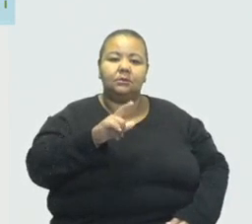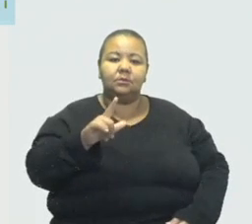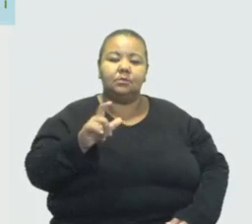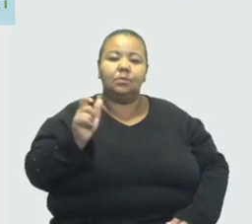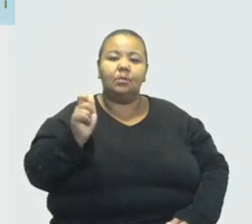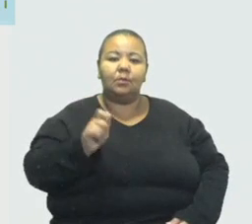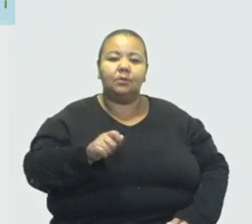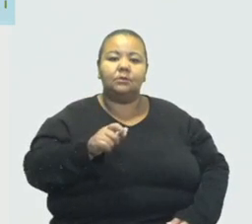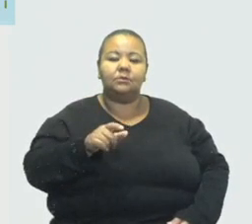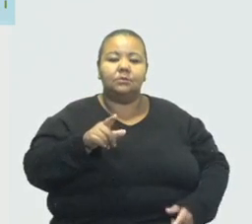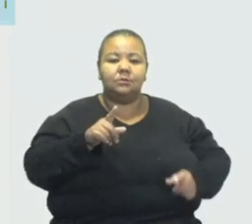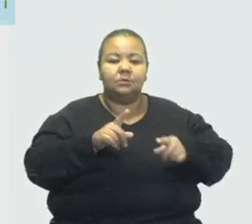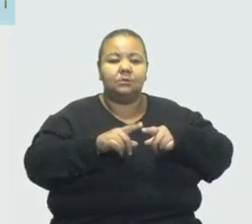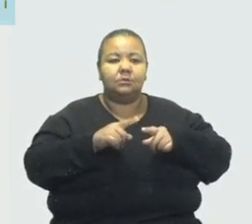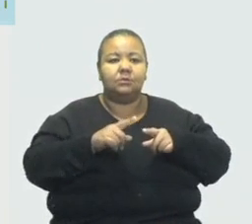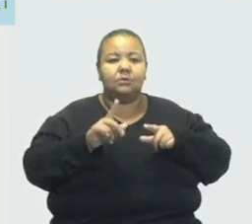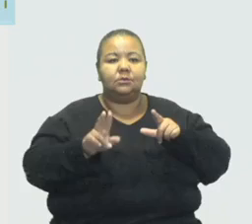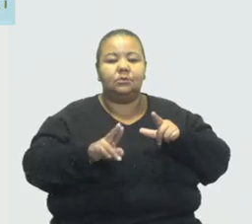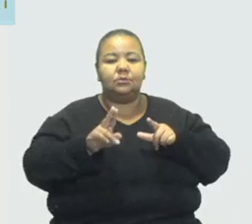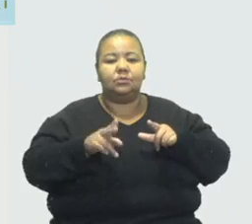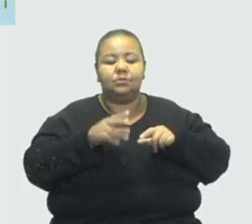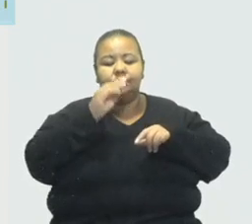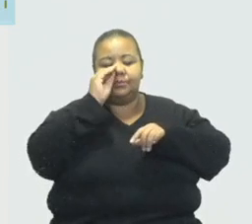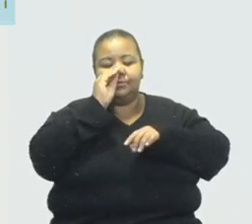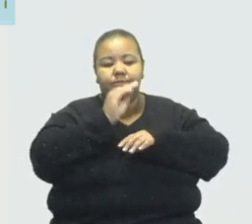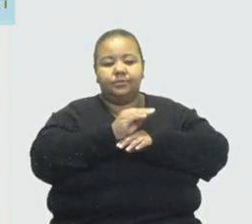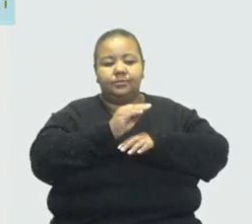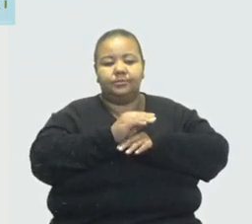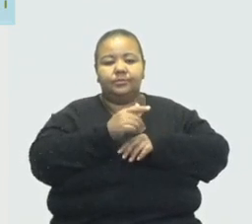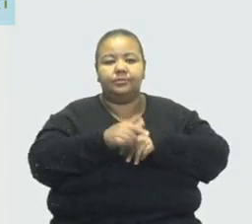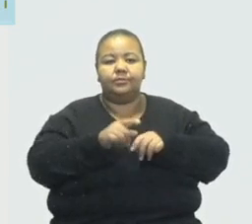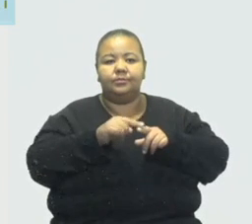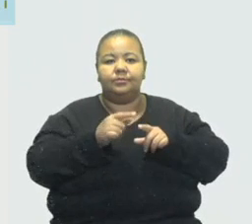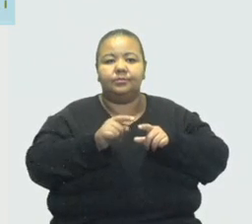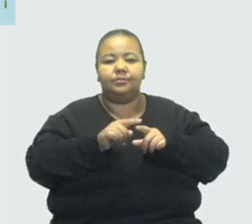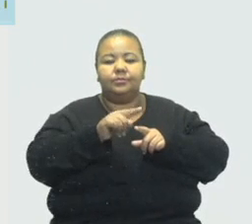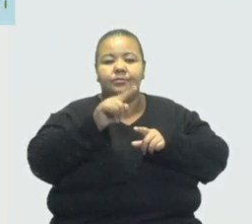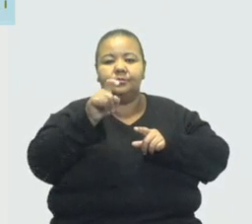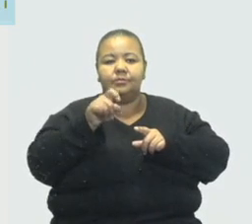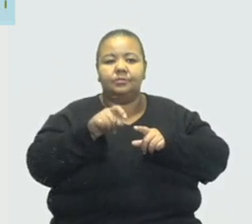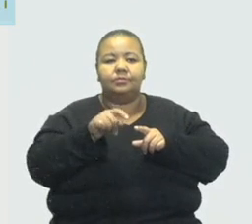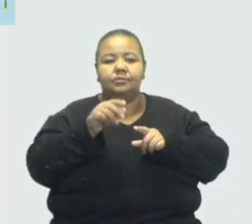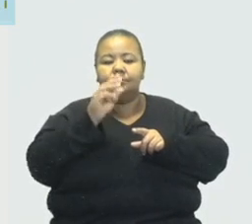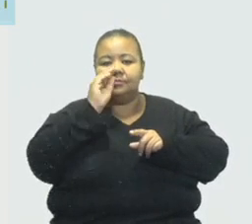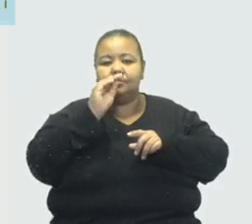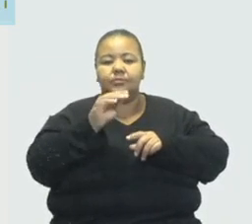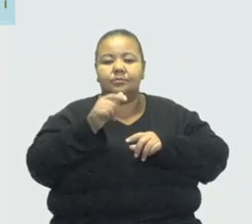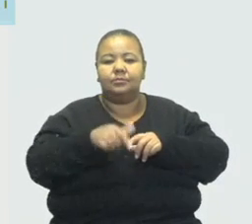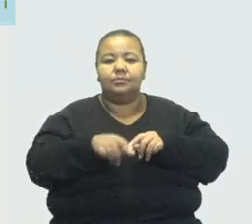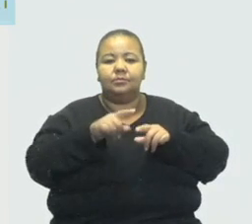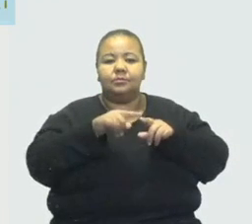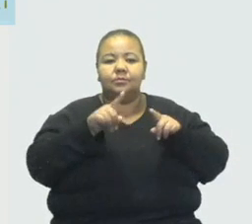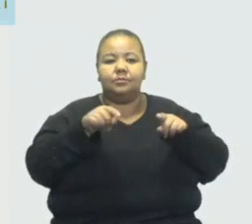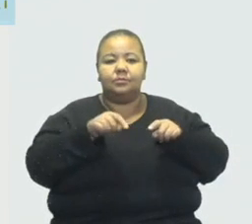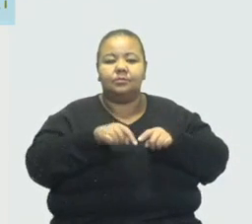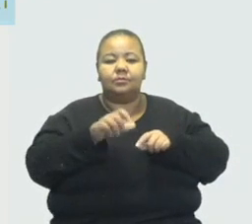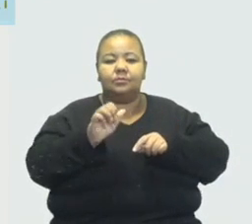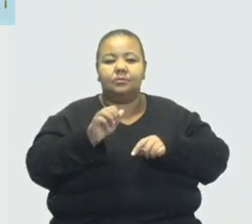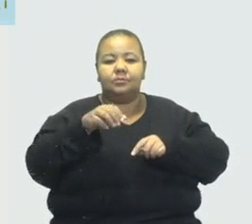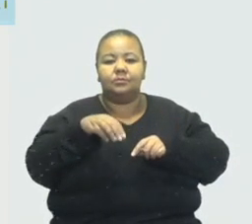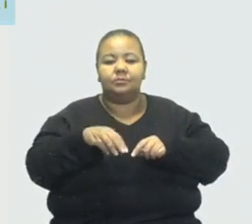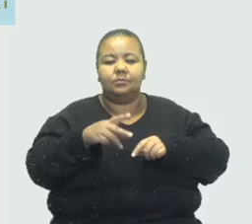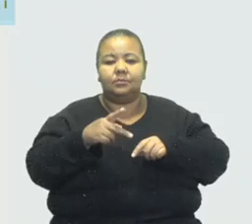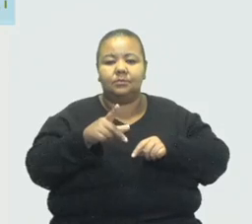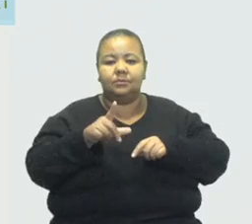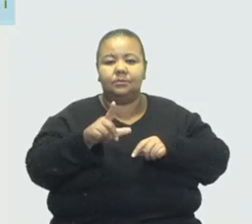trabalhar desconsiderando as matrizes das incógnitas a partir da matriz ampliada. Essa